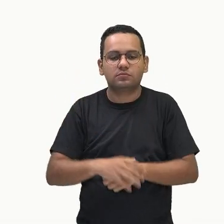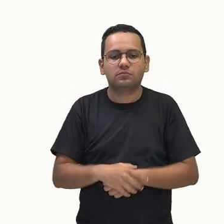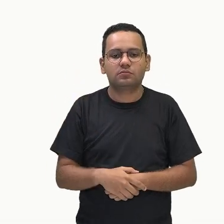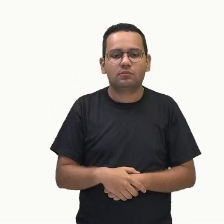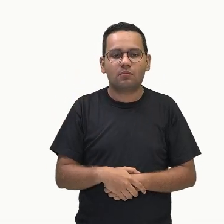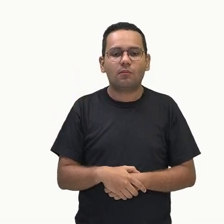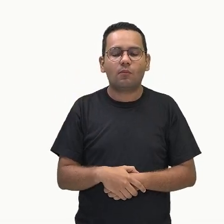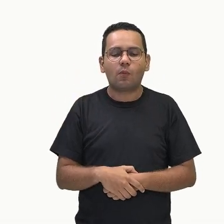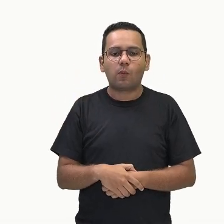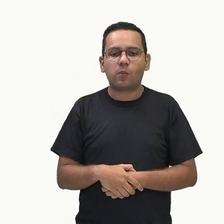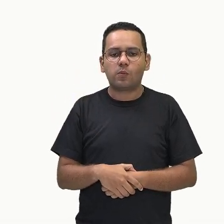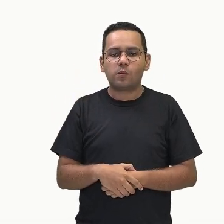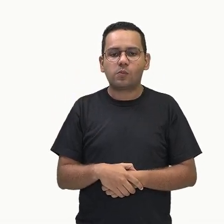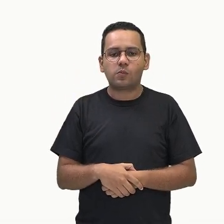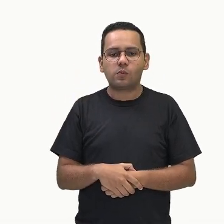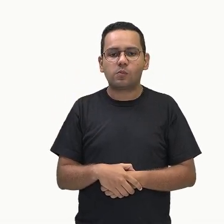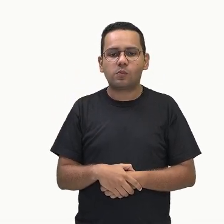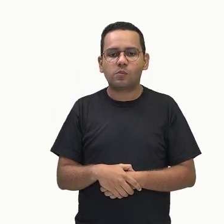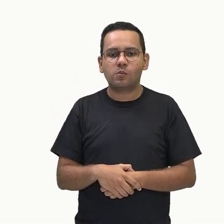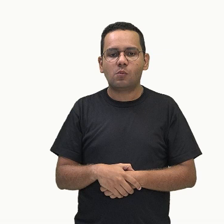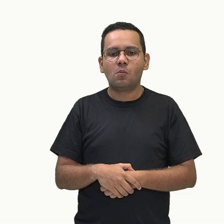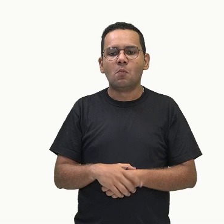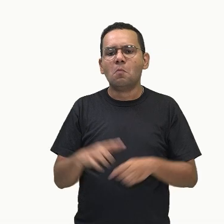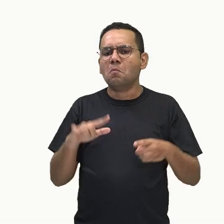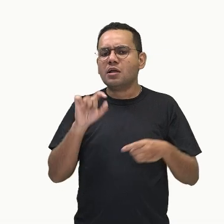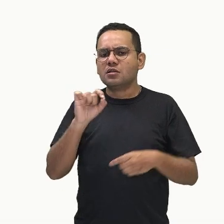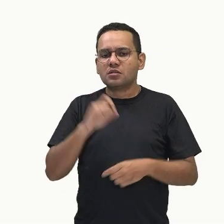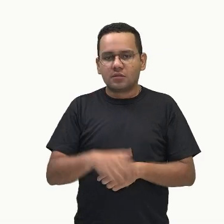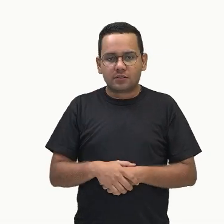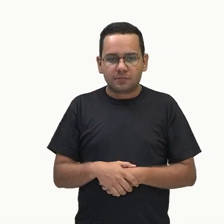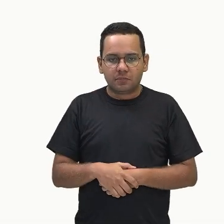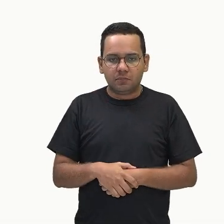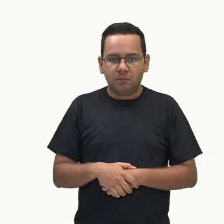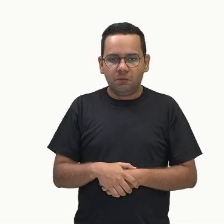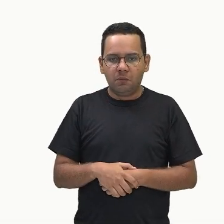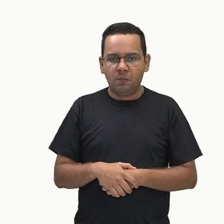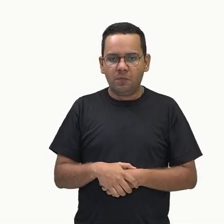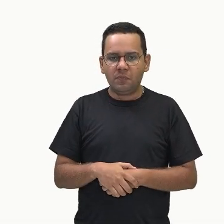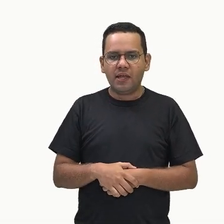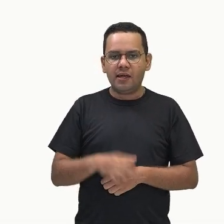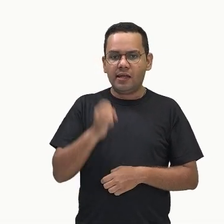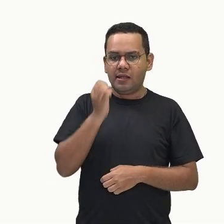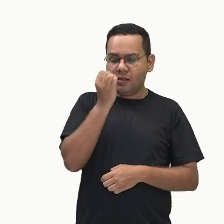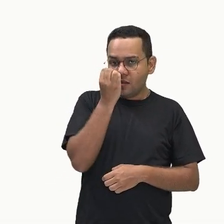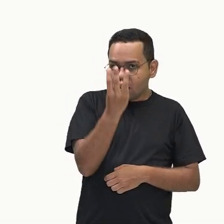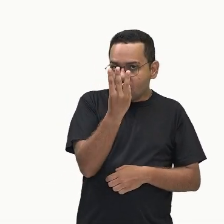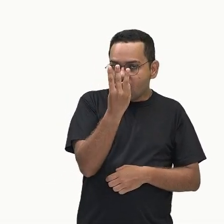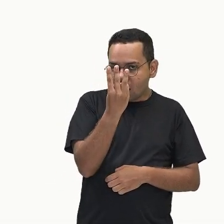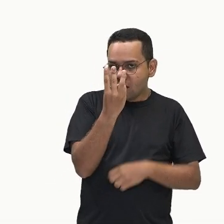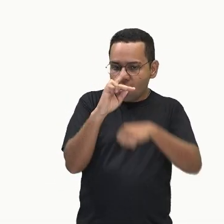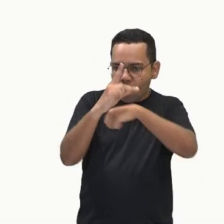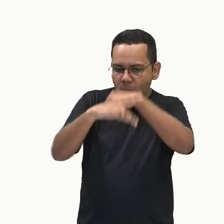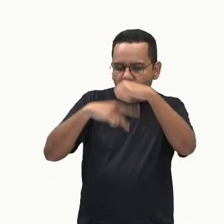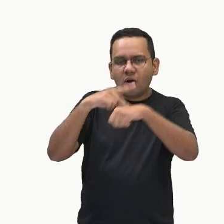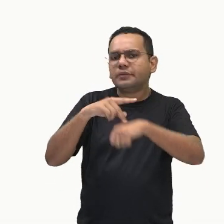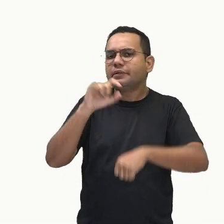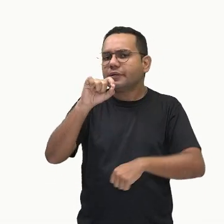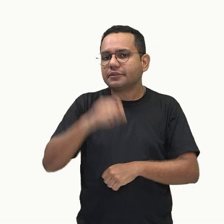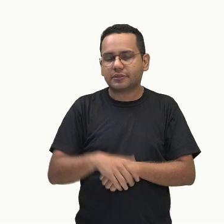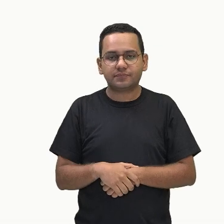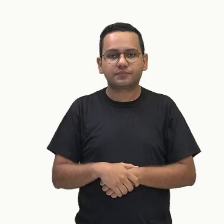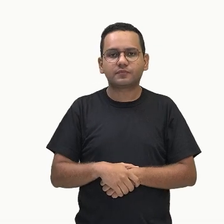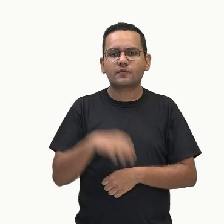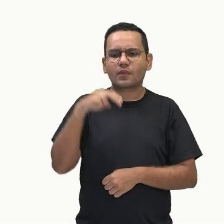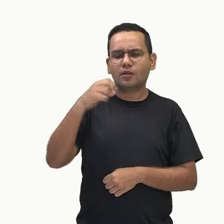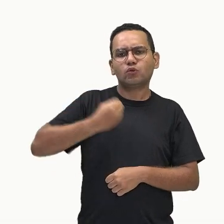do exemplo apresenta 3 prótons, então seu número atômico, o que é número atômico? É a quantidade